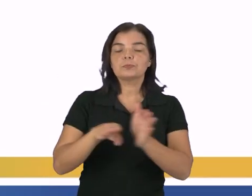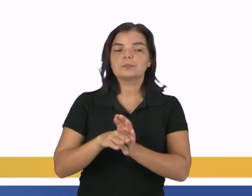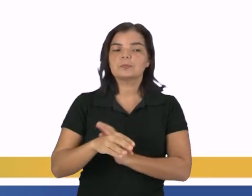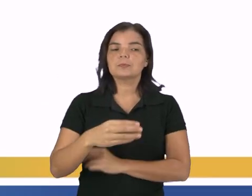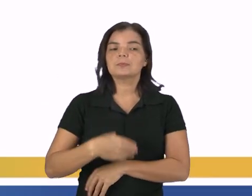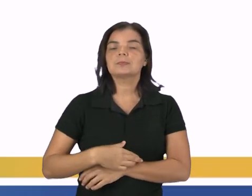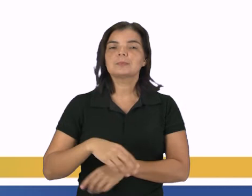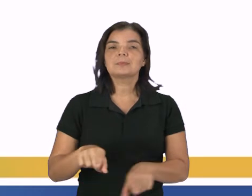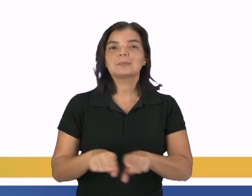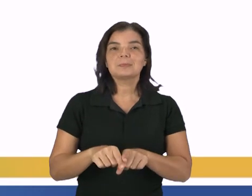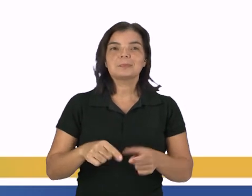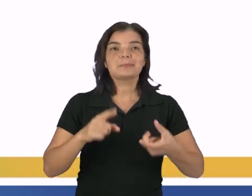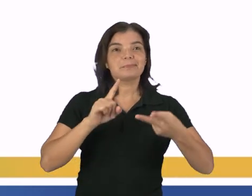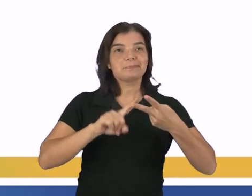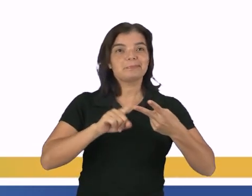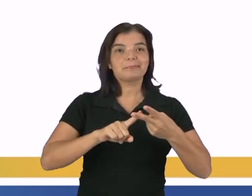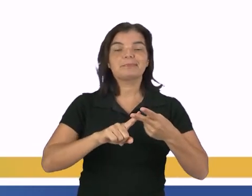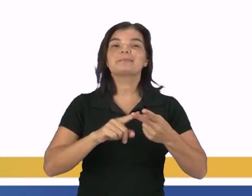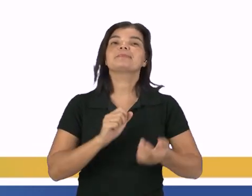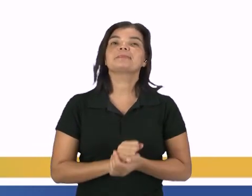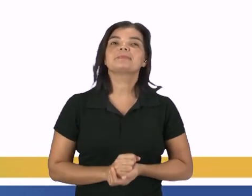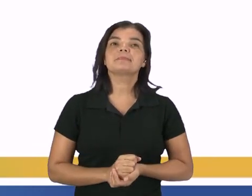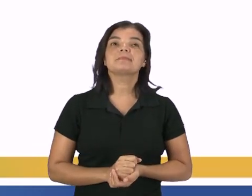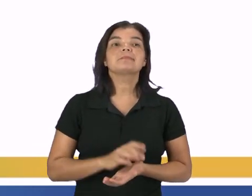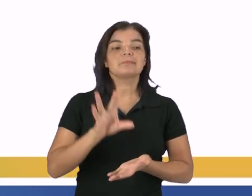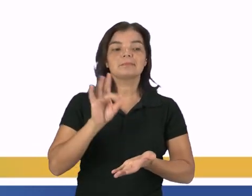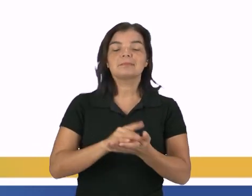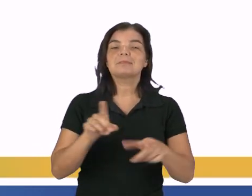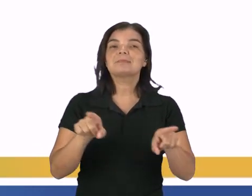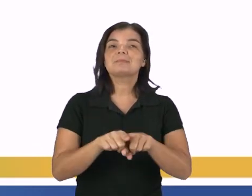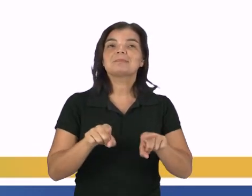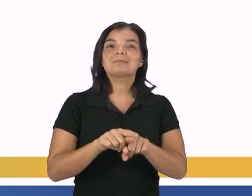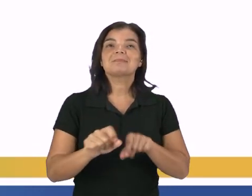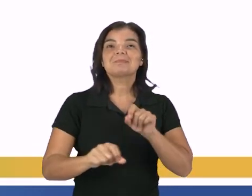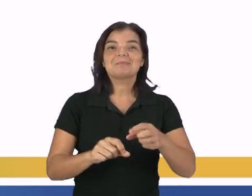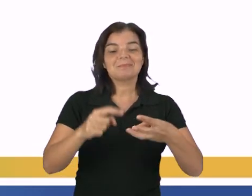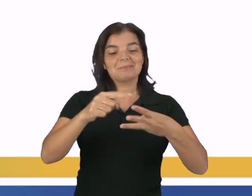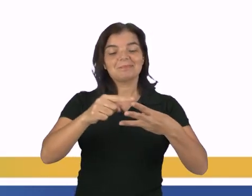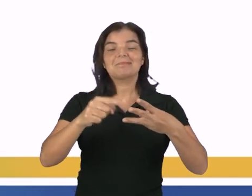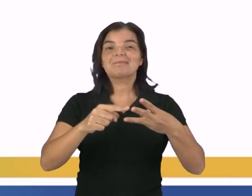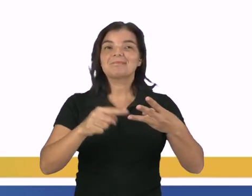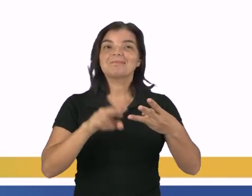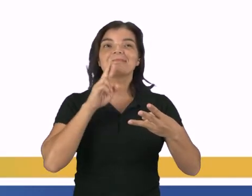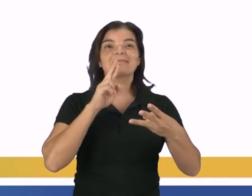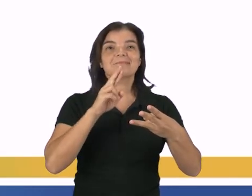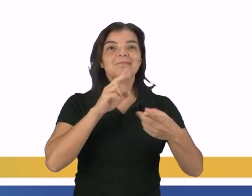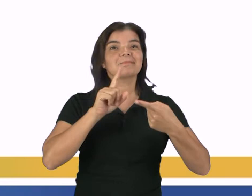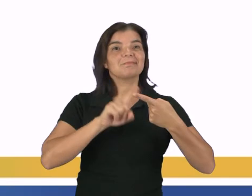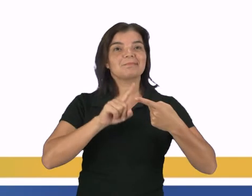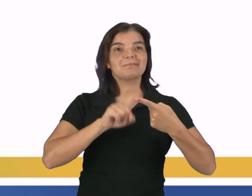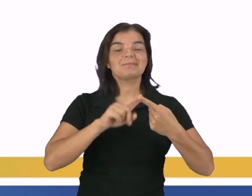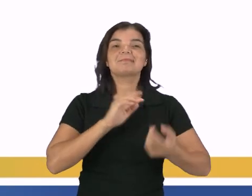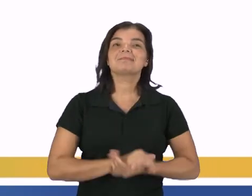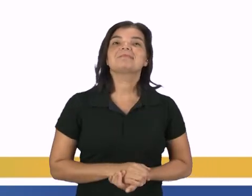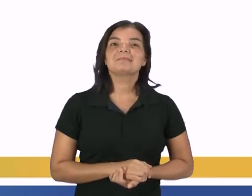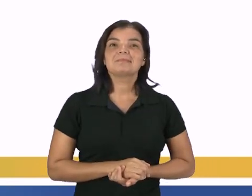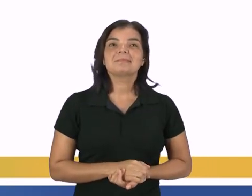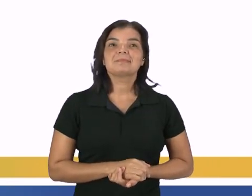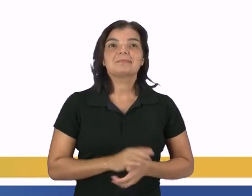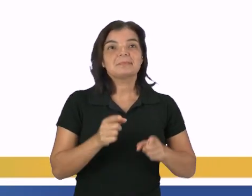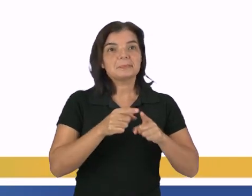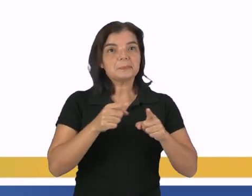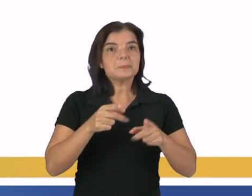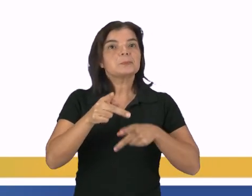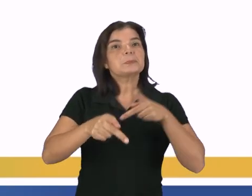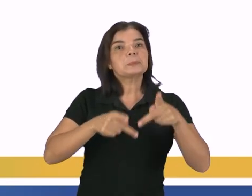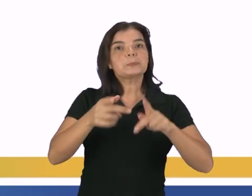Colombo. Segunda questão de verdadeiro ou falso. Temos 3 alternativas. Vamos lá. Primeira alternativa. A